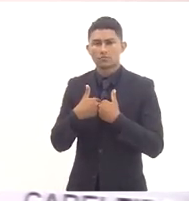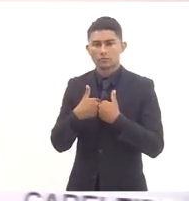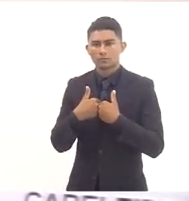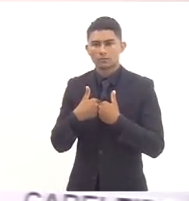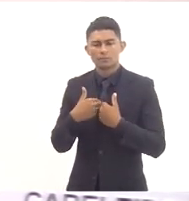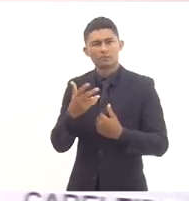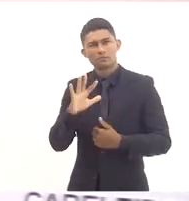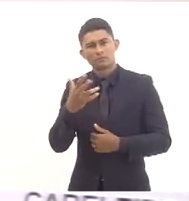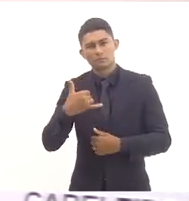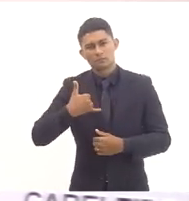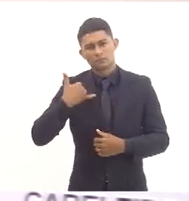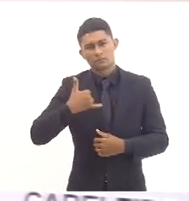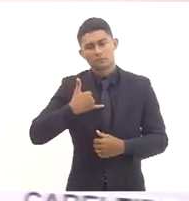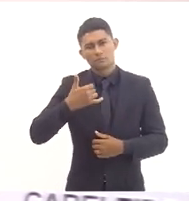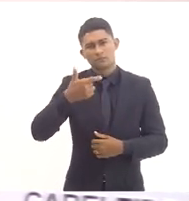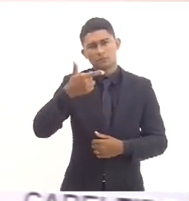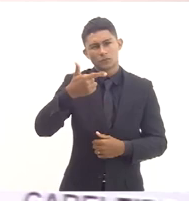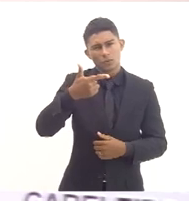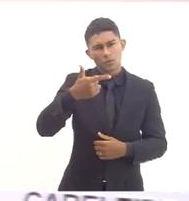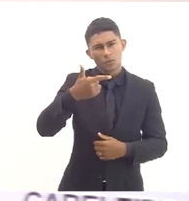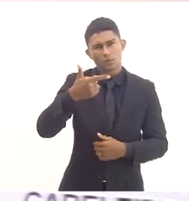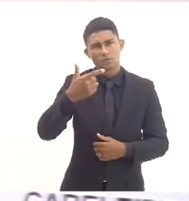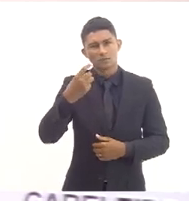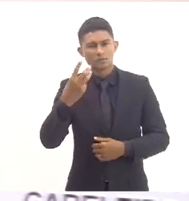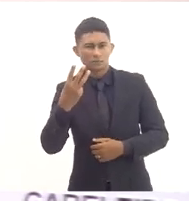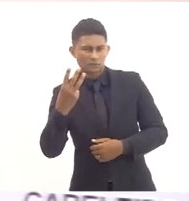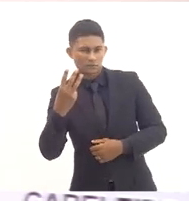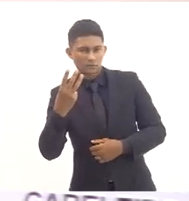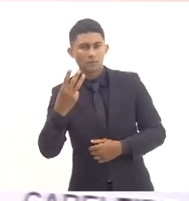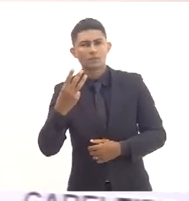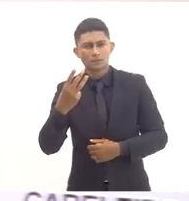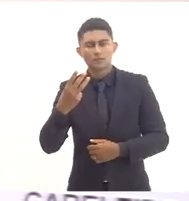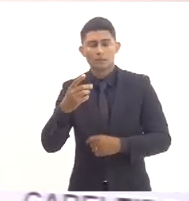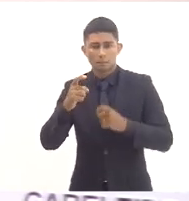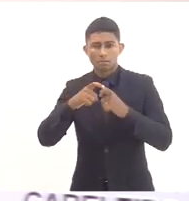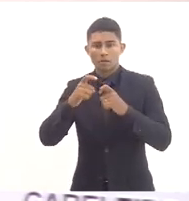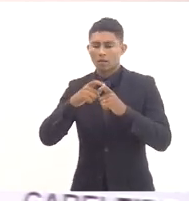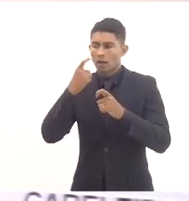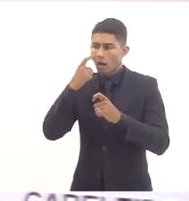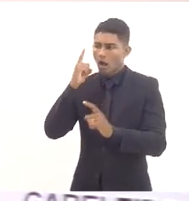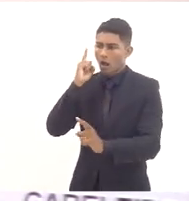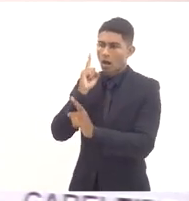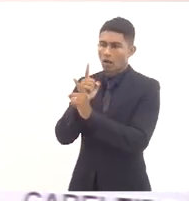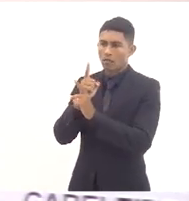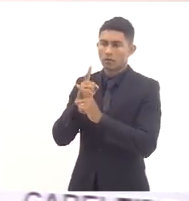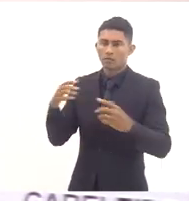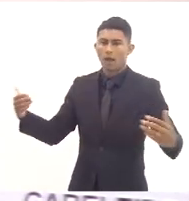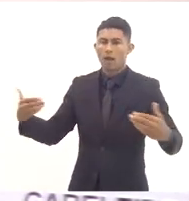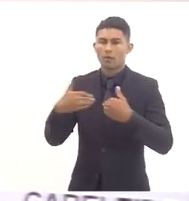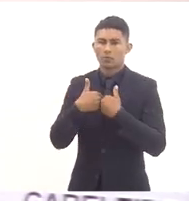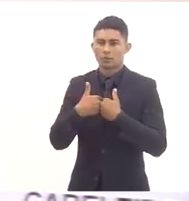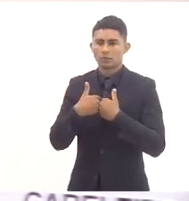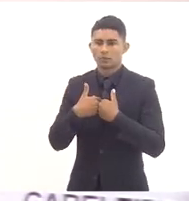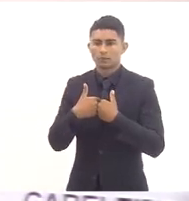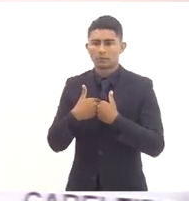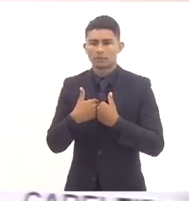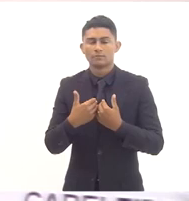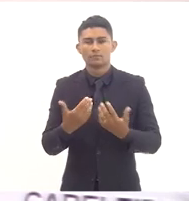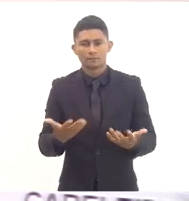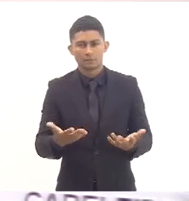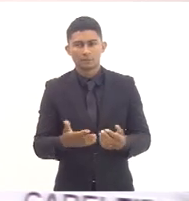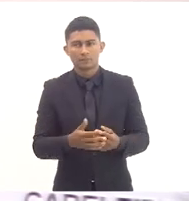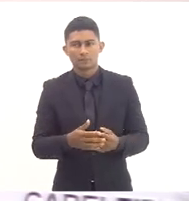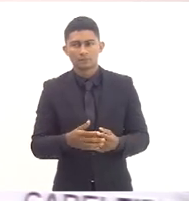dois anos e meio quase três e Oi e aí o chão se abriu acho que vocês sabem o que que é